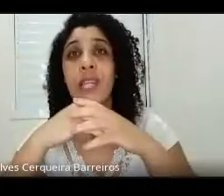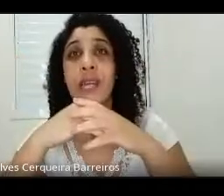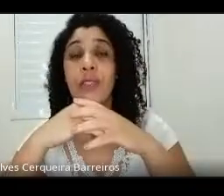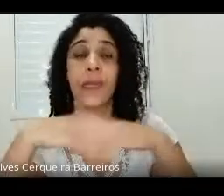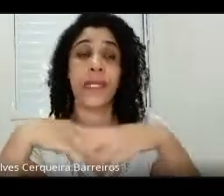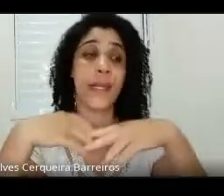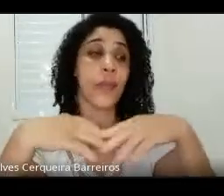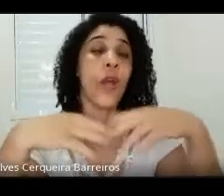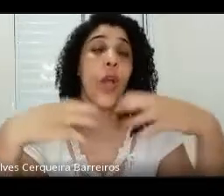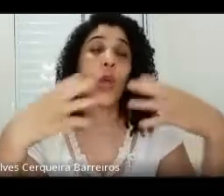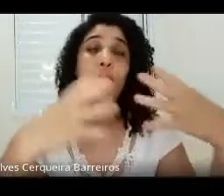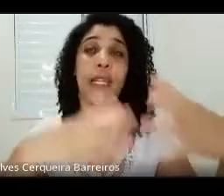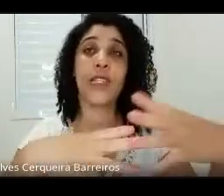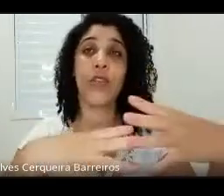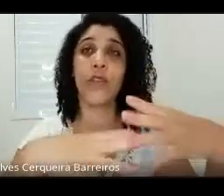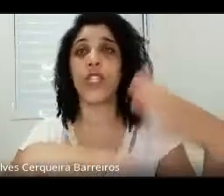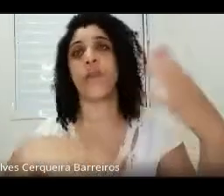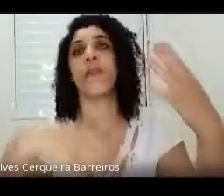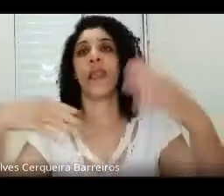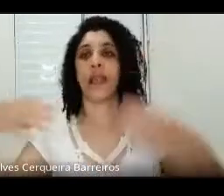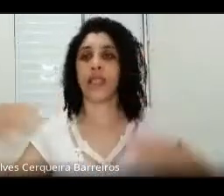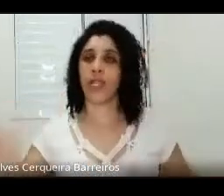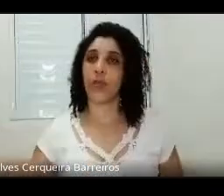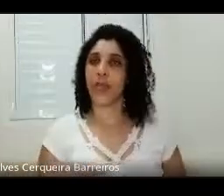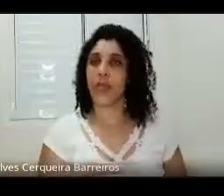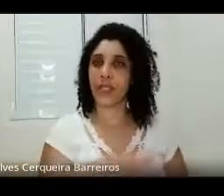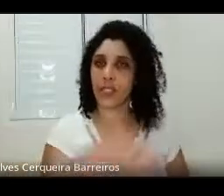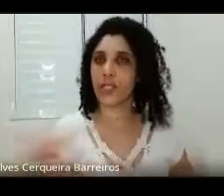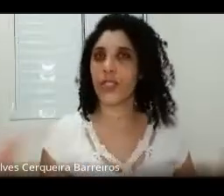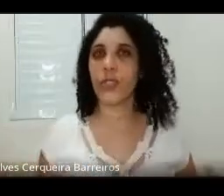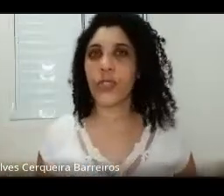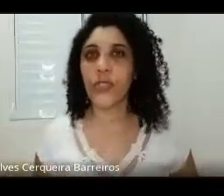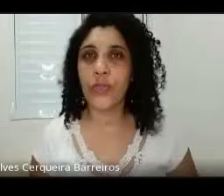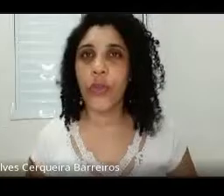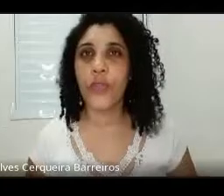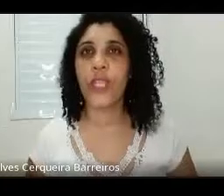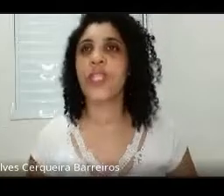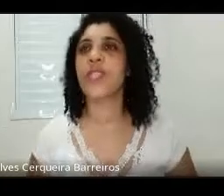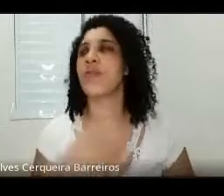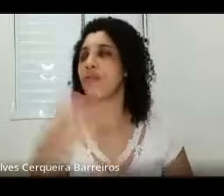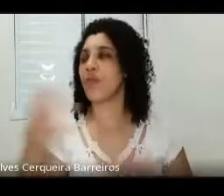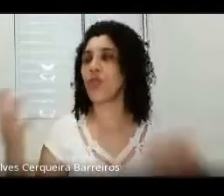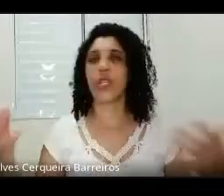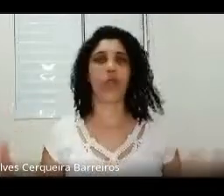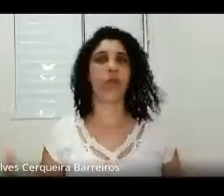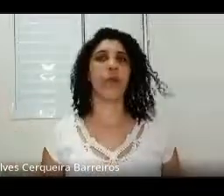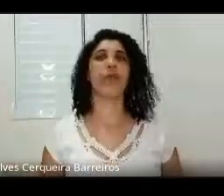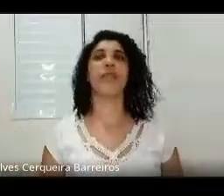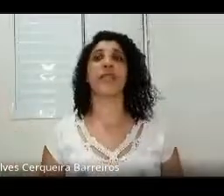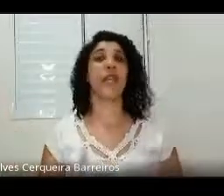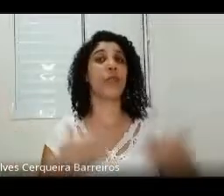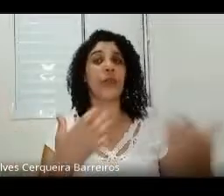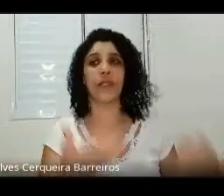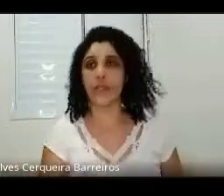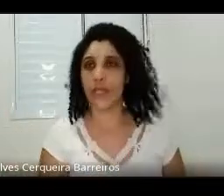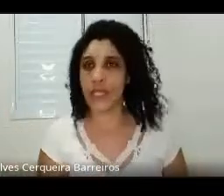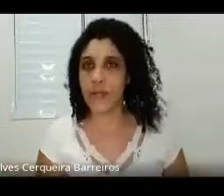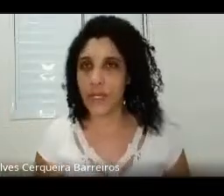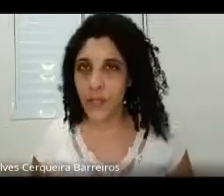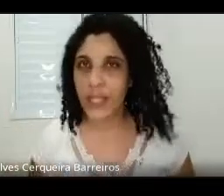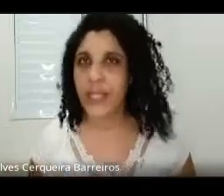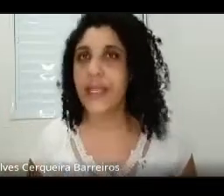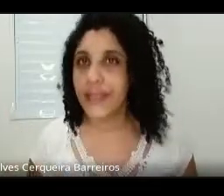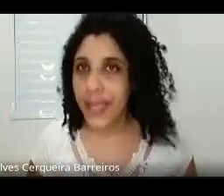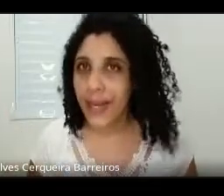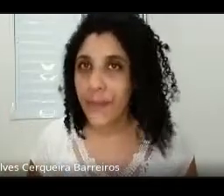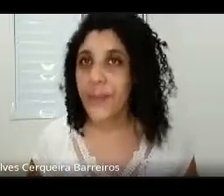conceitos abstratos. Por exemplo, com a criança ouvinte. Ela está em um ambiente em que todos são ouvintes, utilizam a língua portuguesa desde o momento do